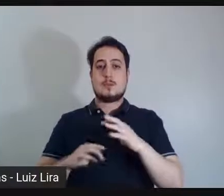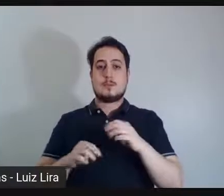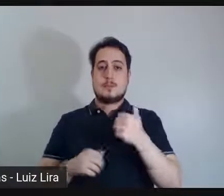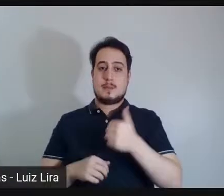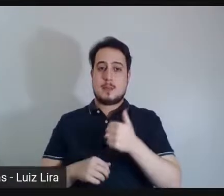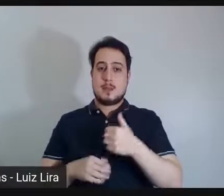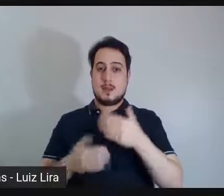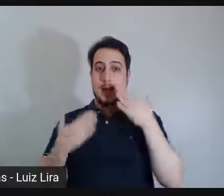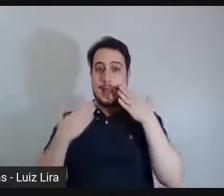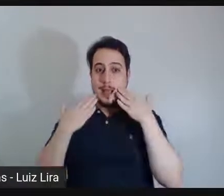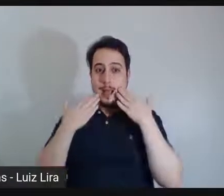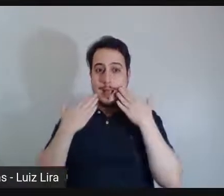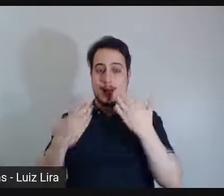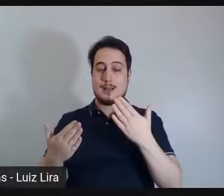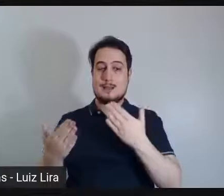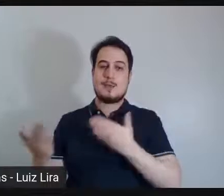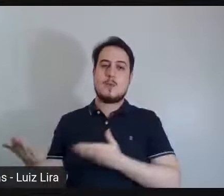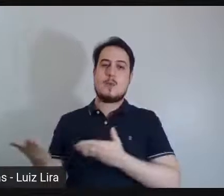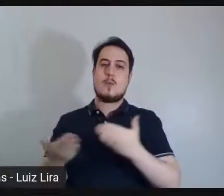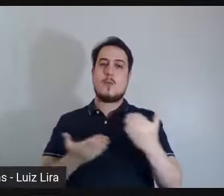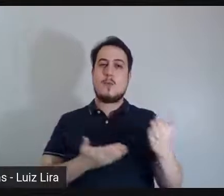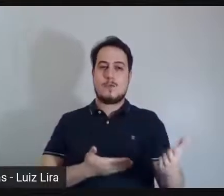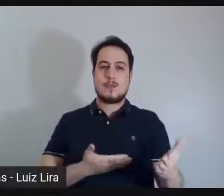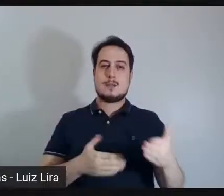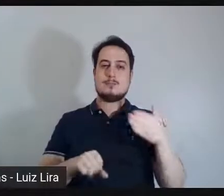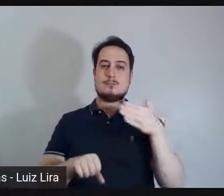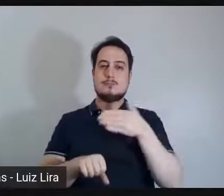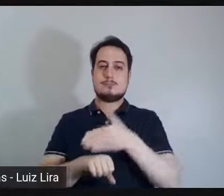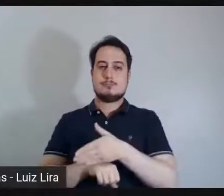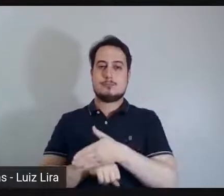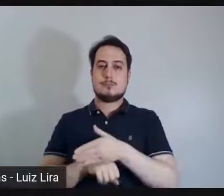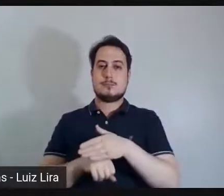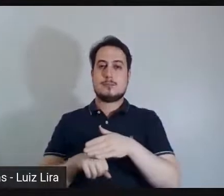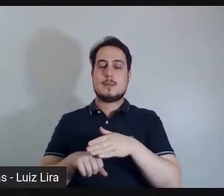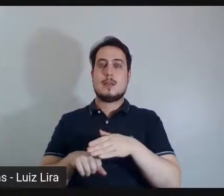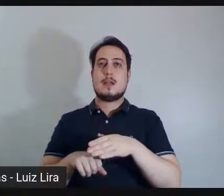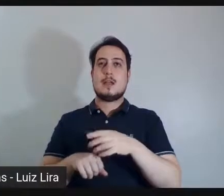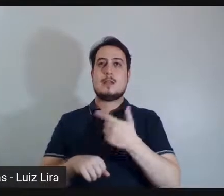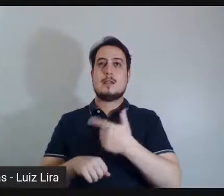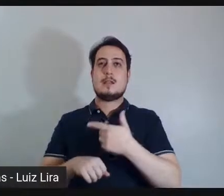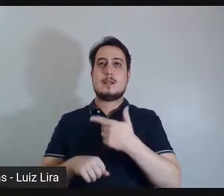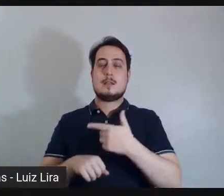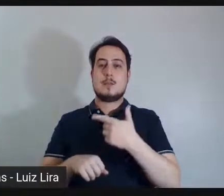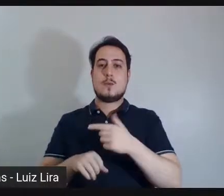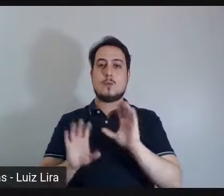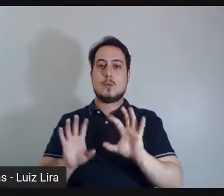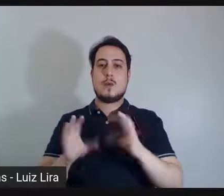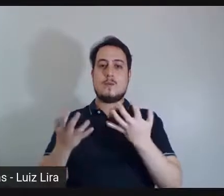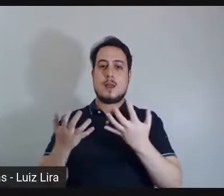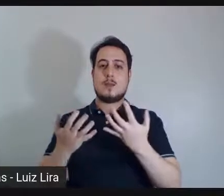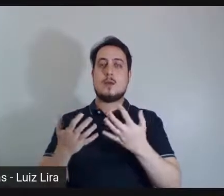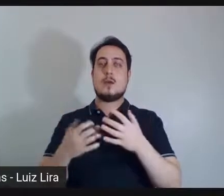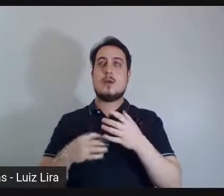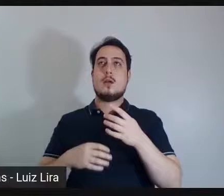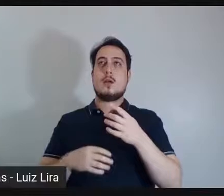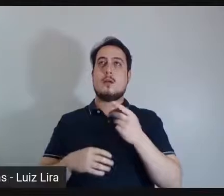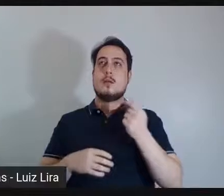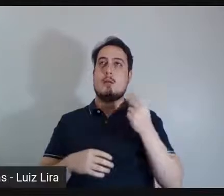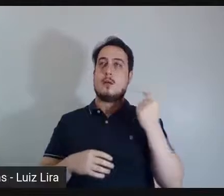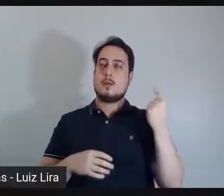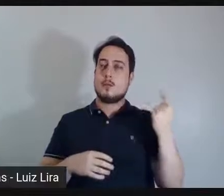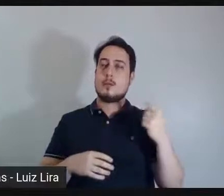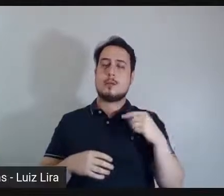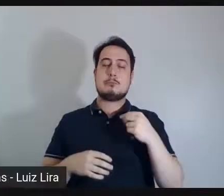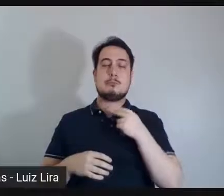agradecer o convite, né, a participar da jornada. É minha segunda jornada, né? Em outros momentos eu não pude